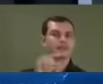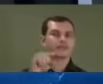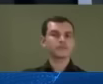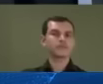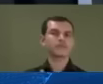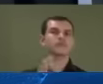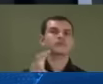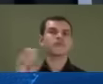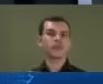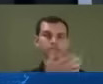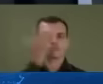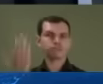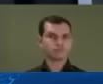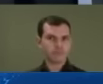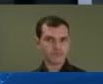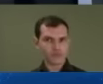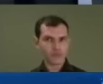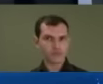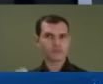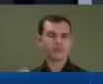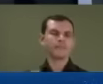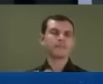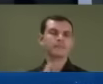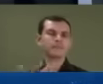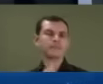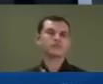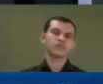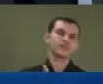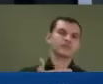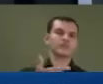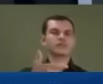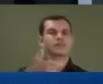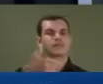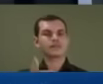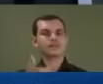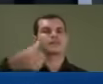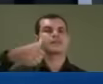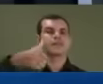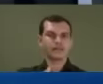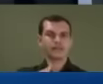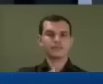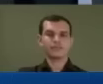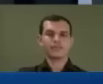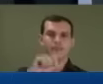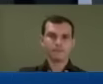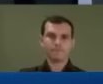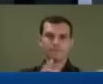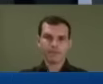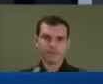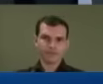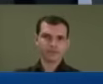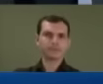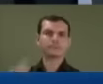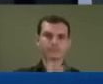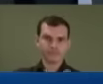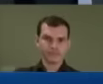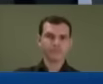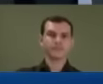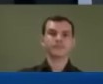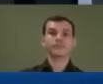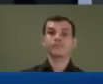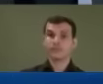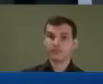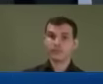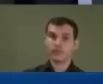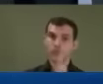3.250 servidores. Uma média de 216 servidores por mês. O número de servidores que passamos em